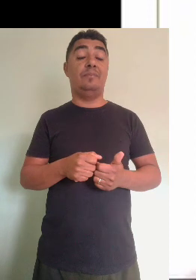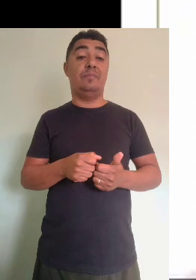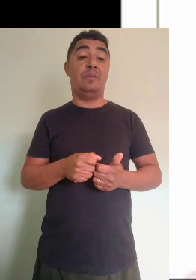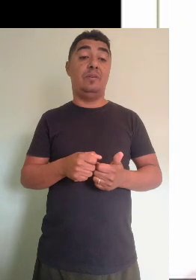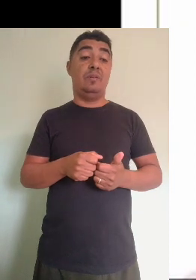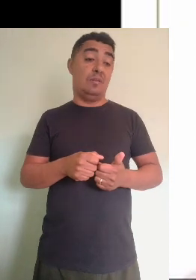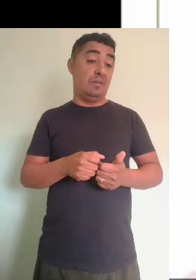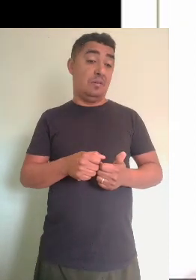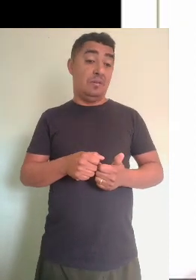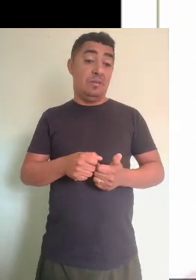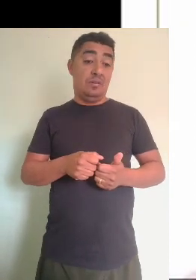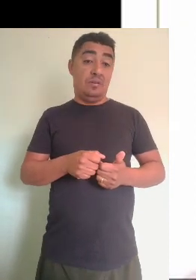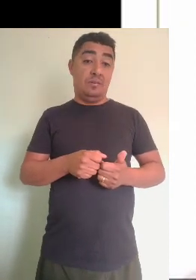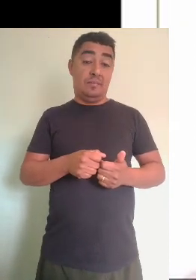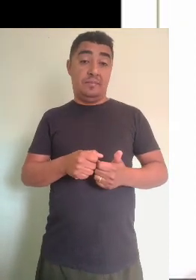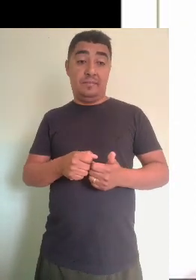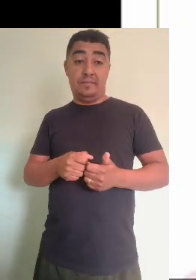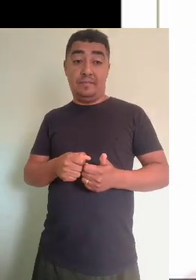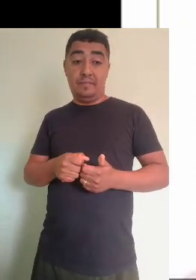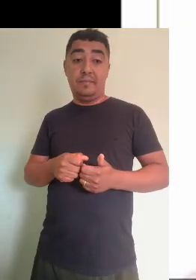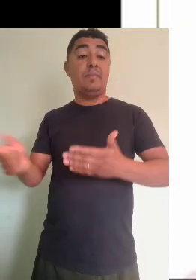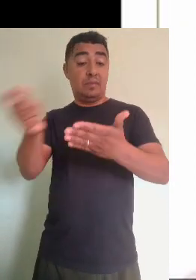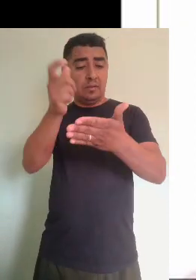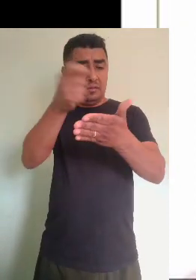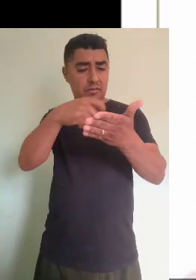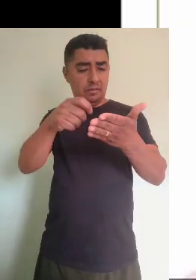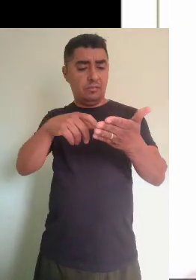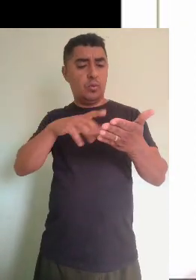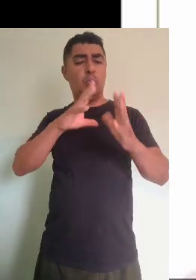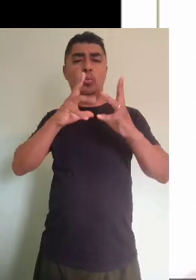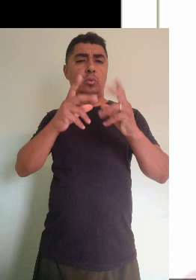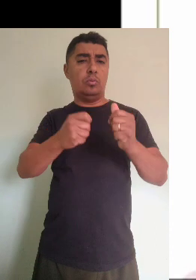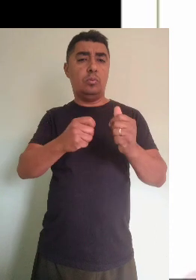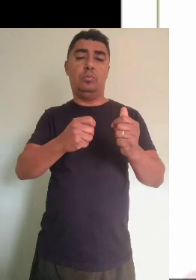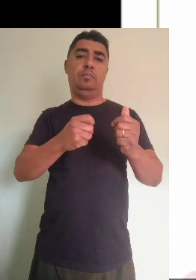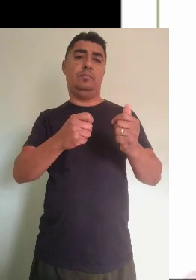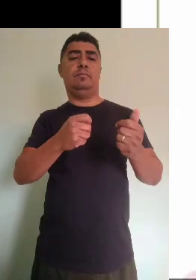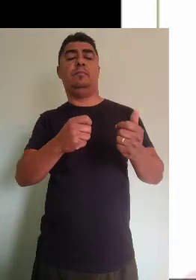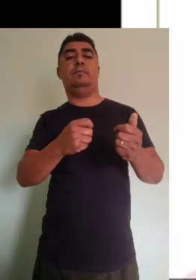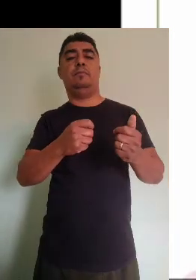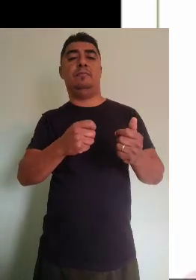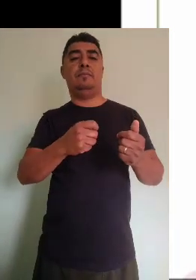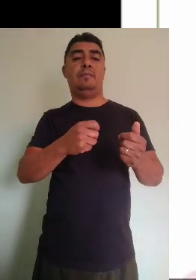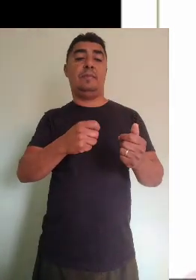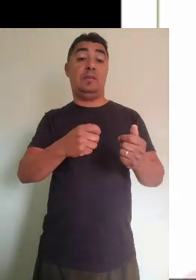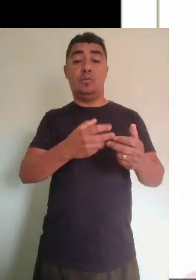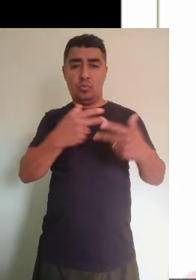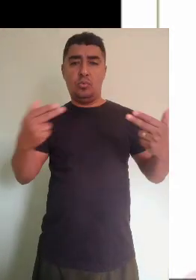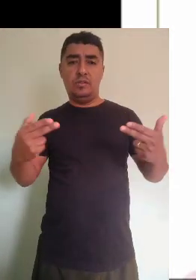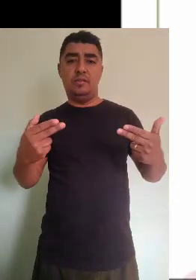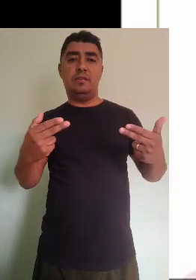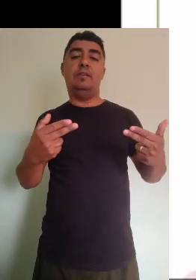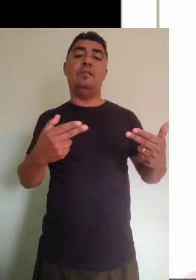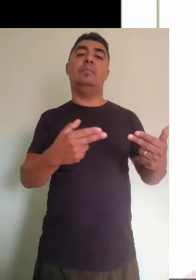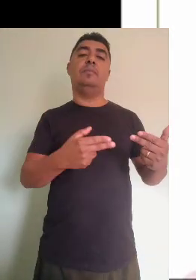Para deixar registradas todas as decisões que deveriam beneficiar a população, os revolucionários